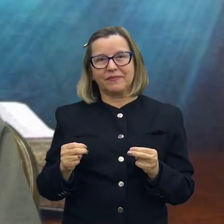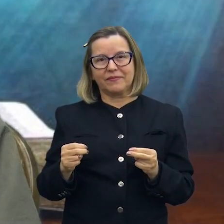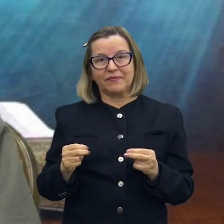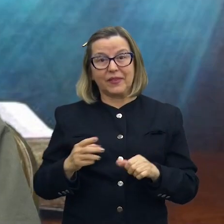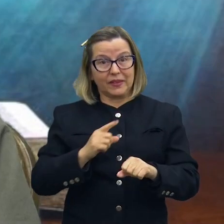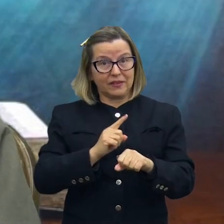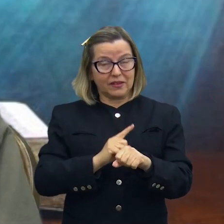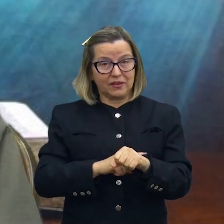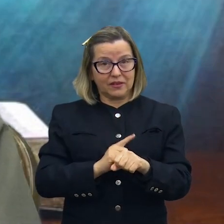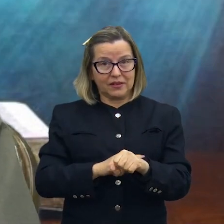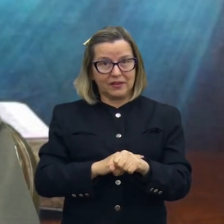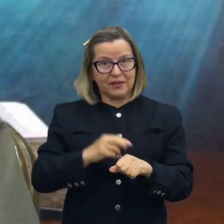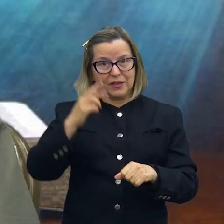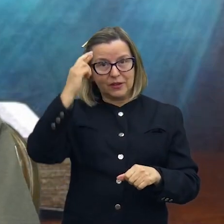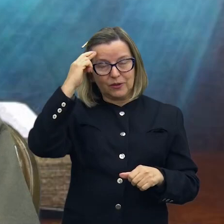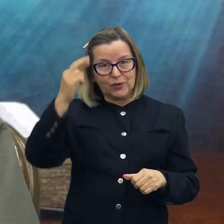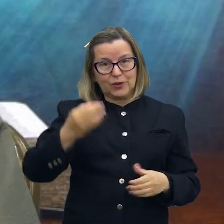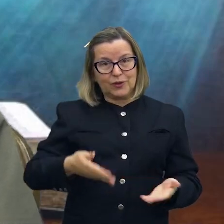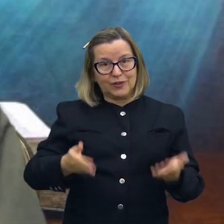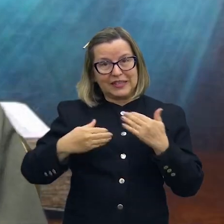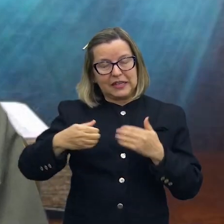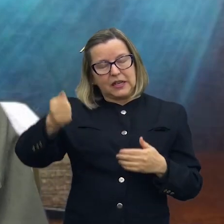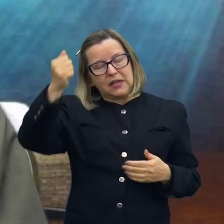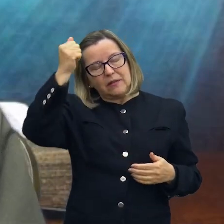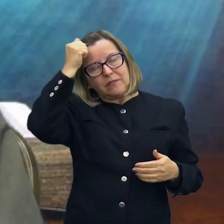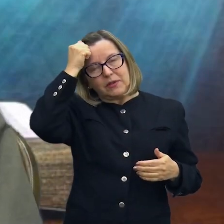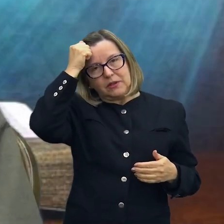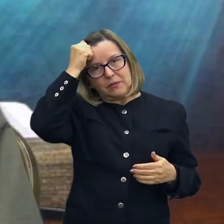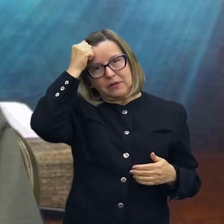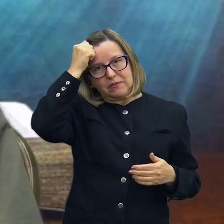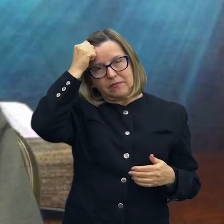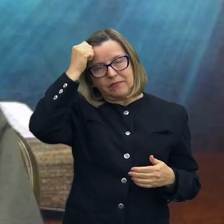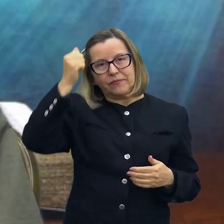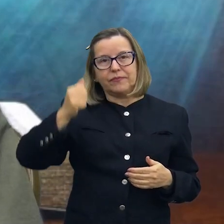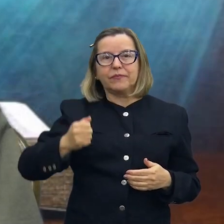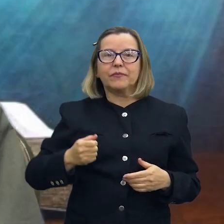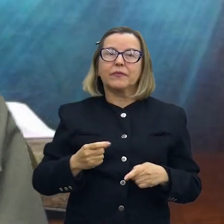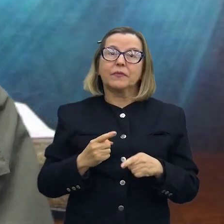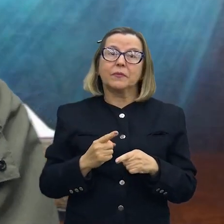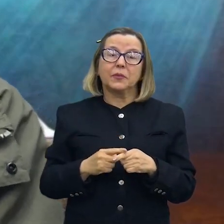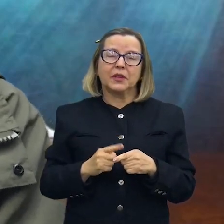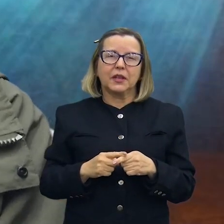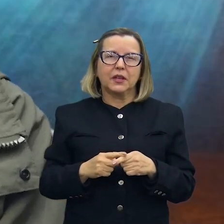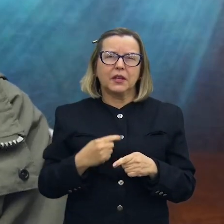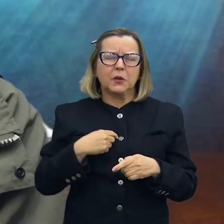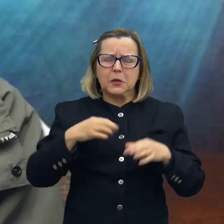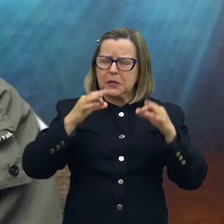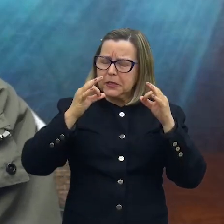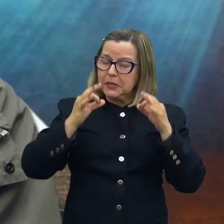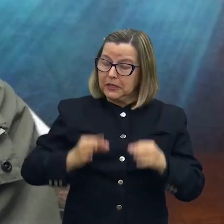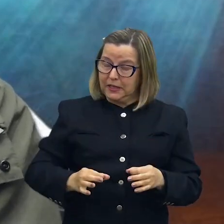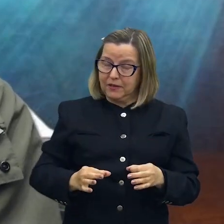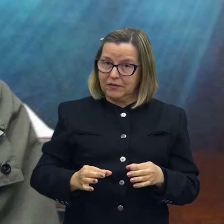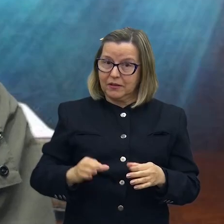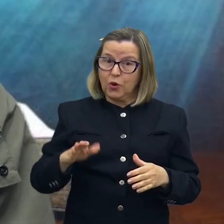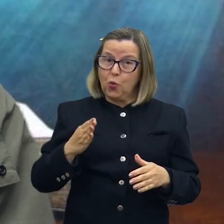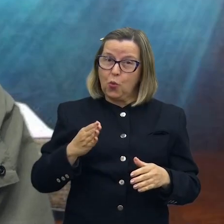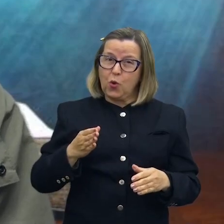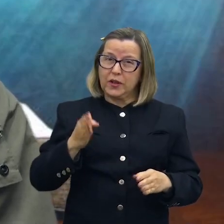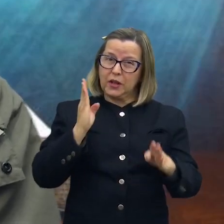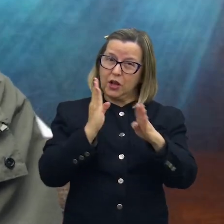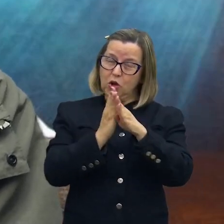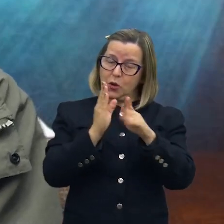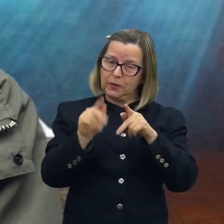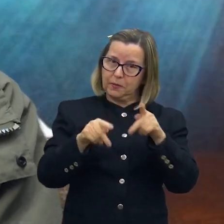É hora do Senhor nos dar arrependimento. Porque eu tenho certeza de uma coisa, eu encontro